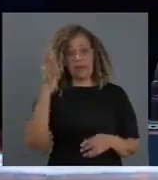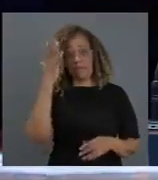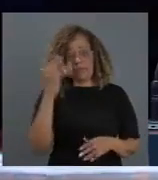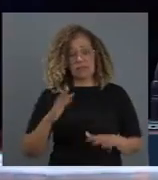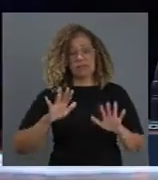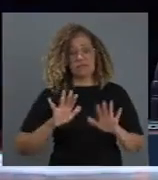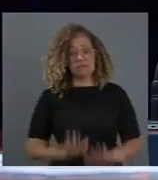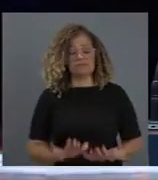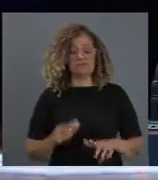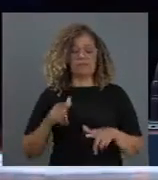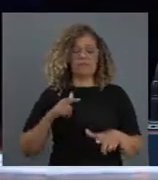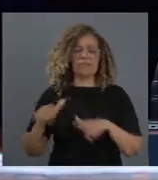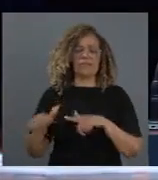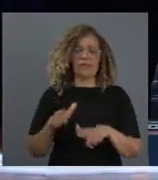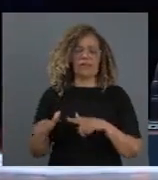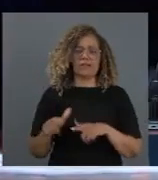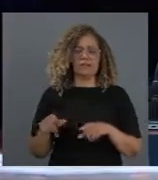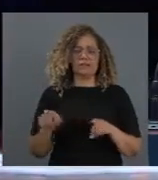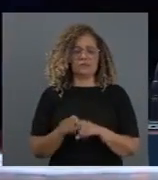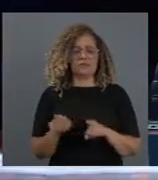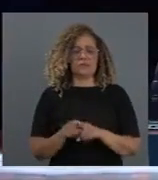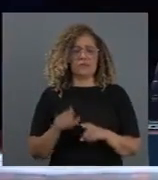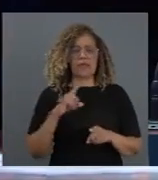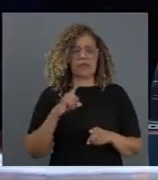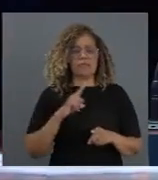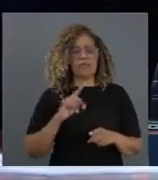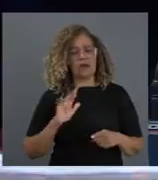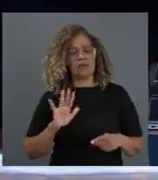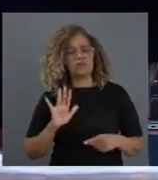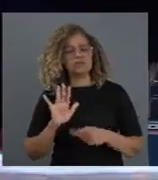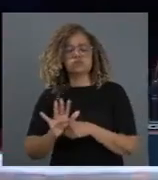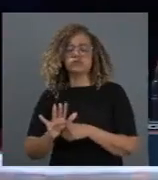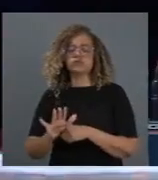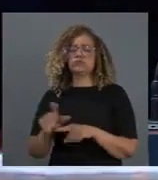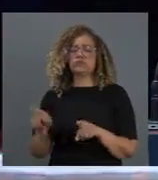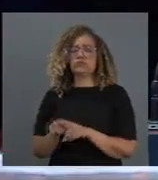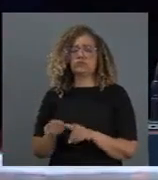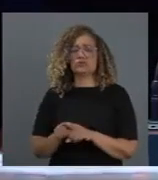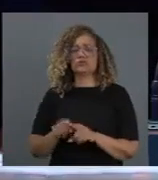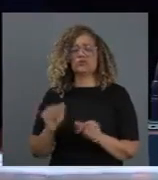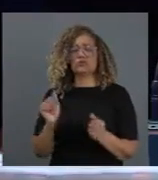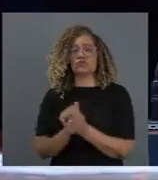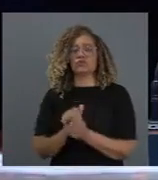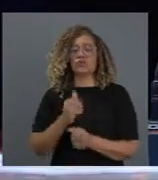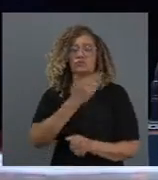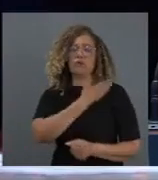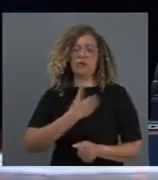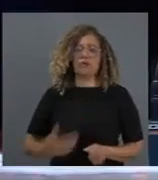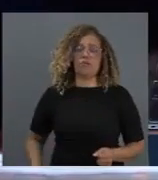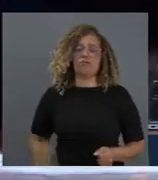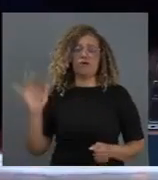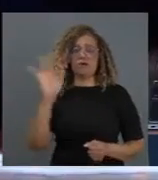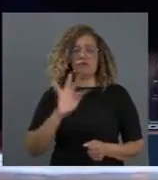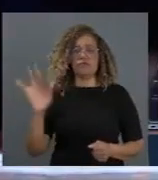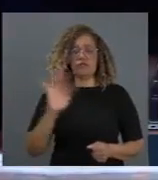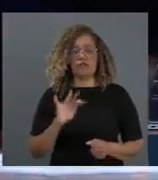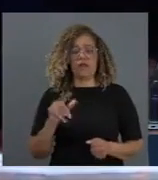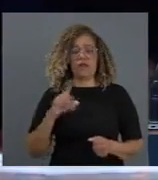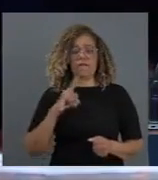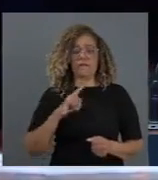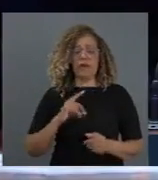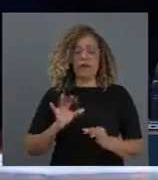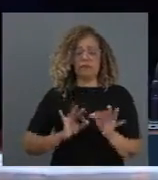aqui trabalhando para ampliar as ações junto ao governo federal para a reconstrução do